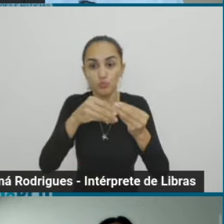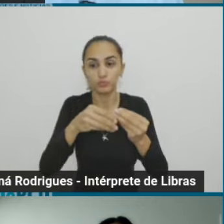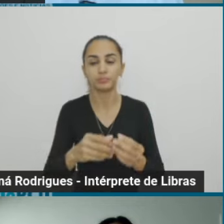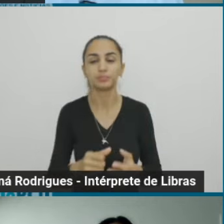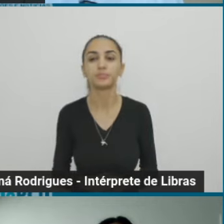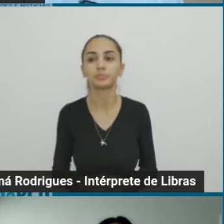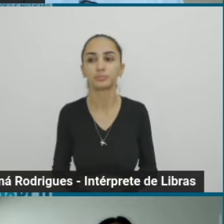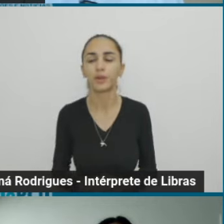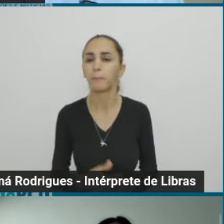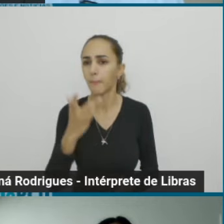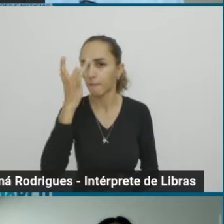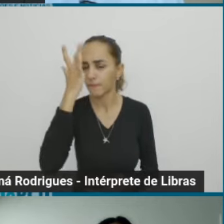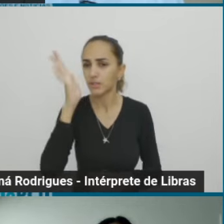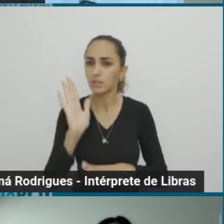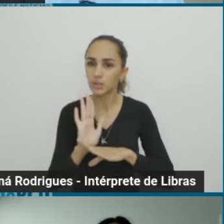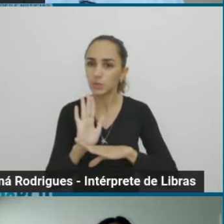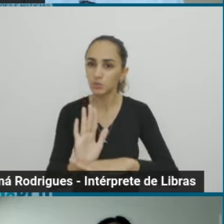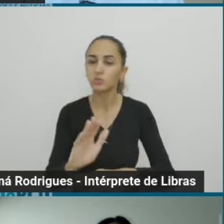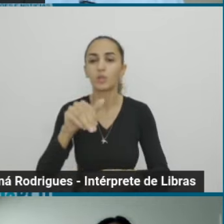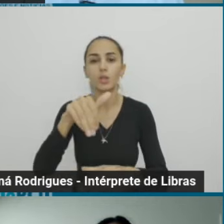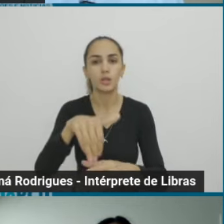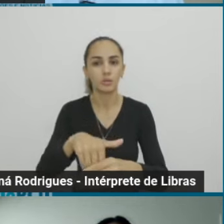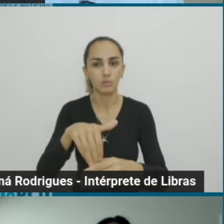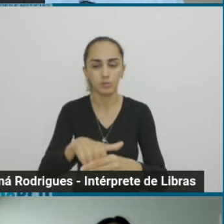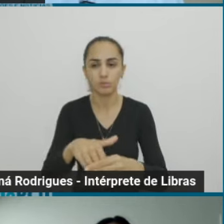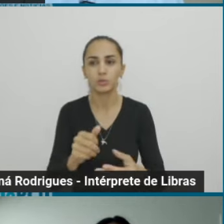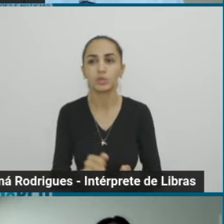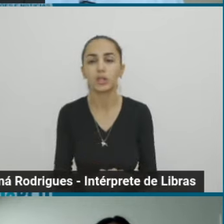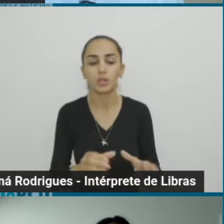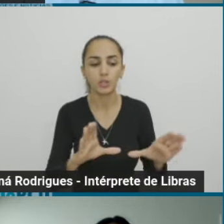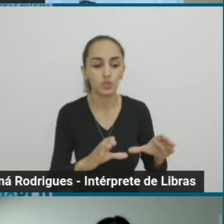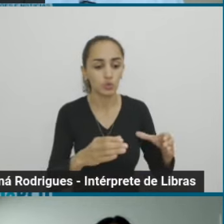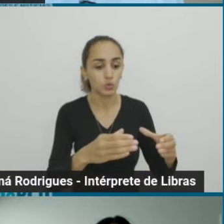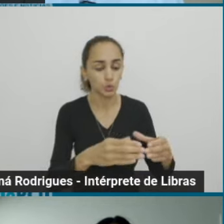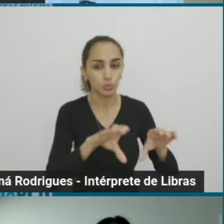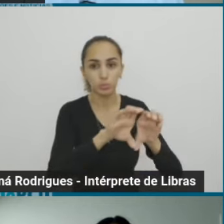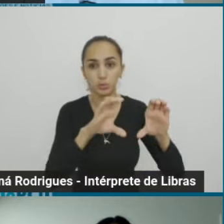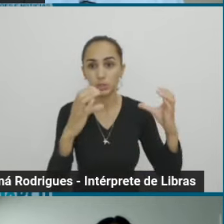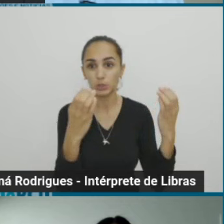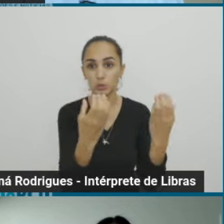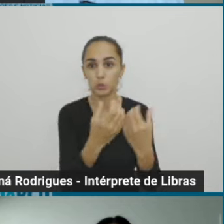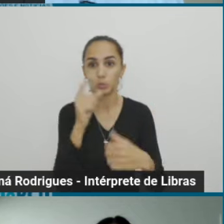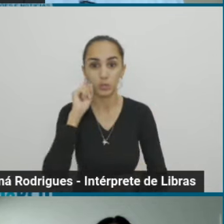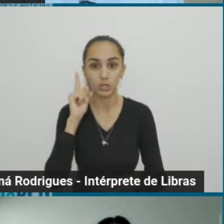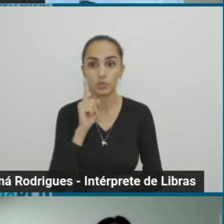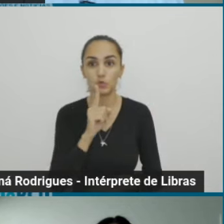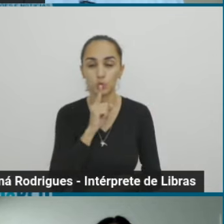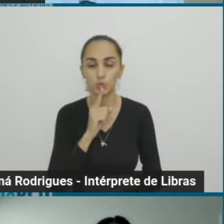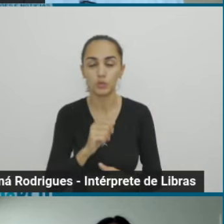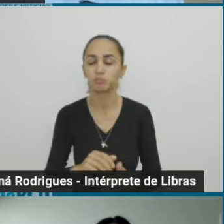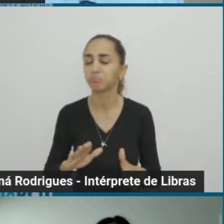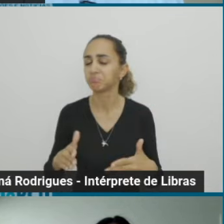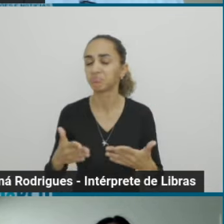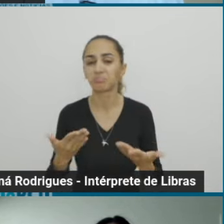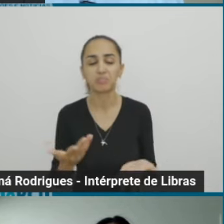para facilitar o voto de parcela da comunidade surda. Então, assim, em termos